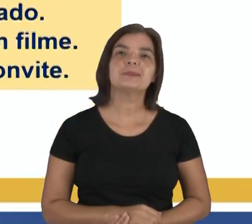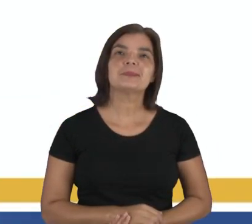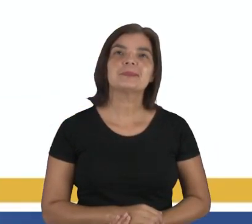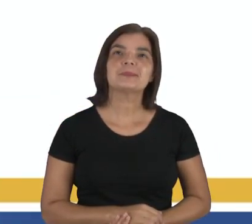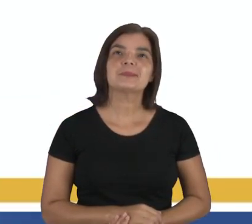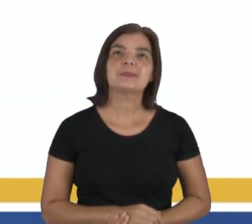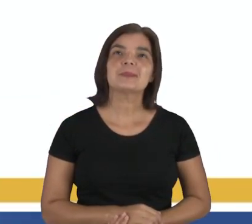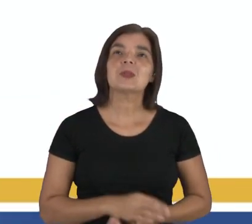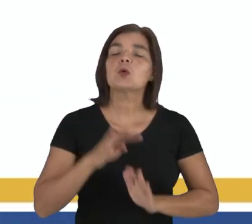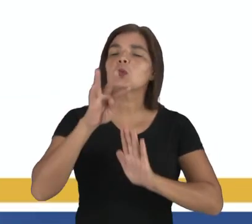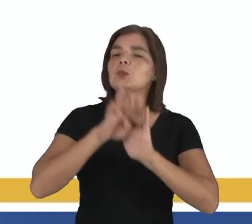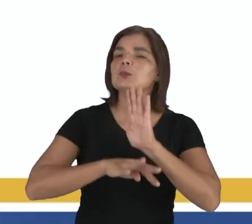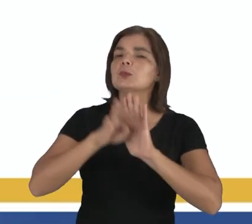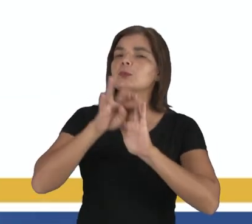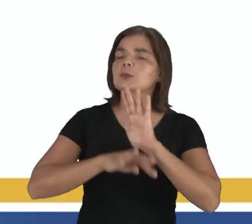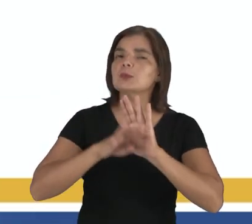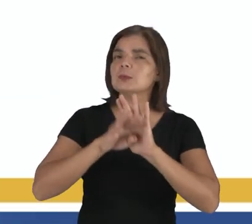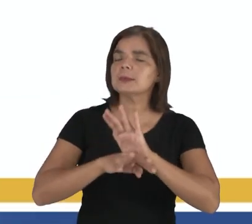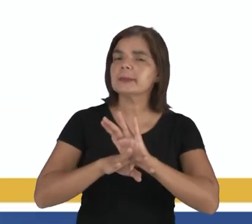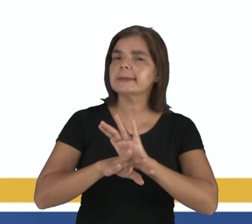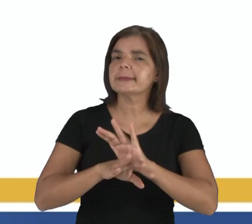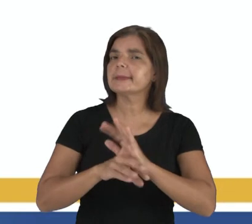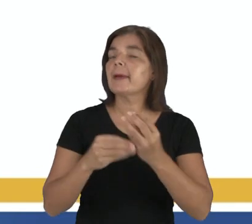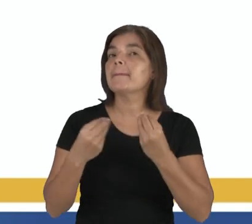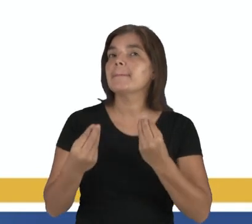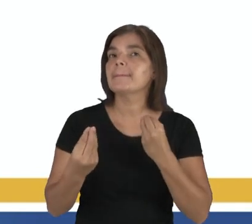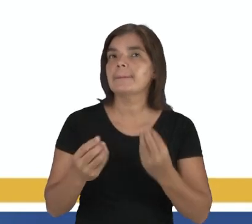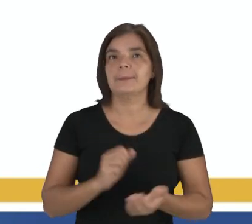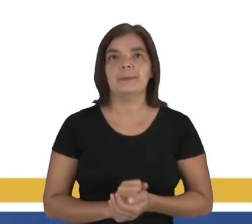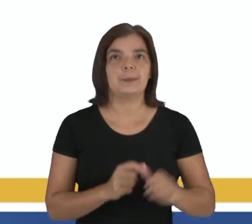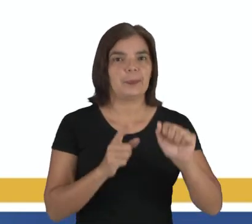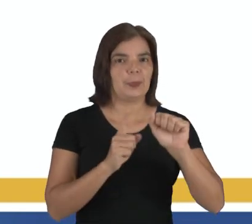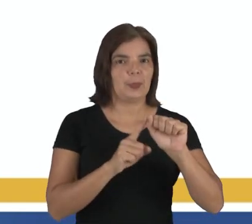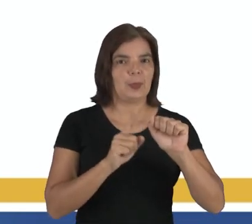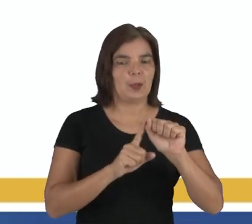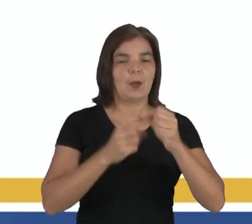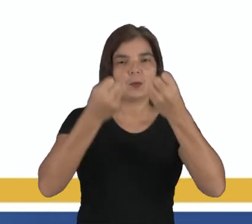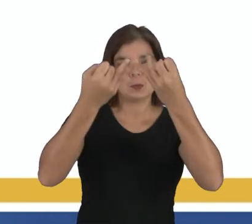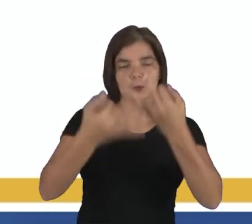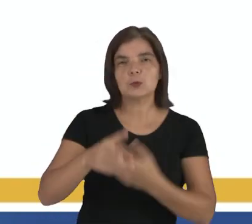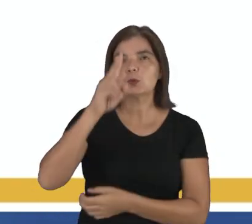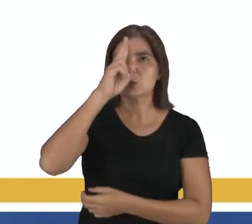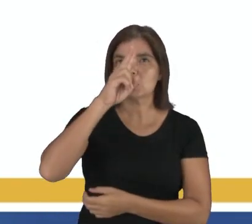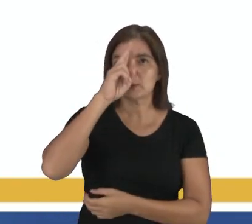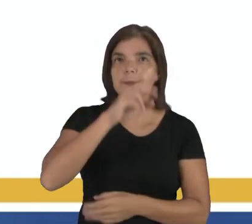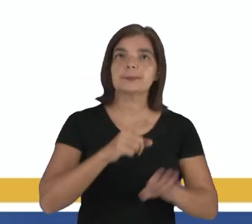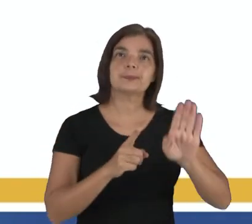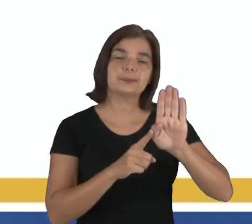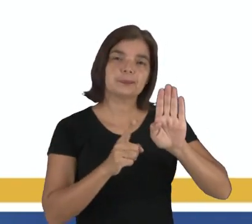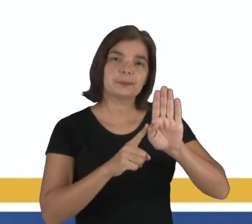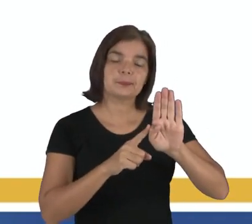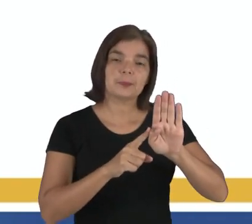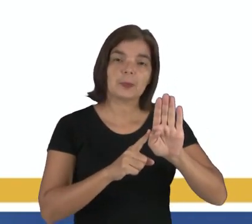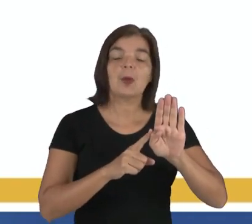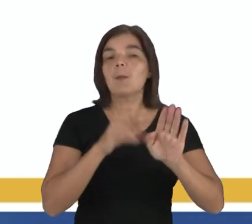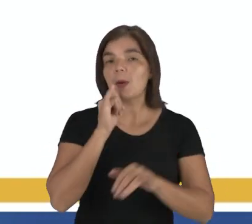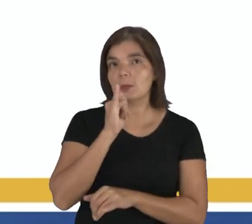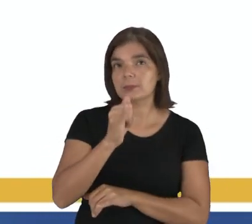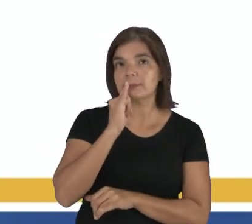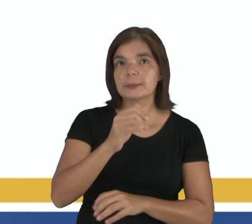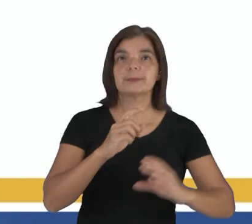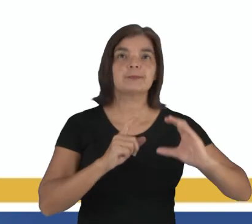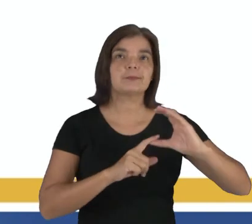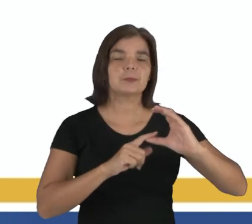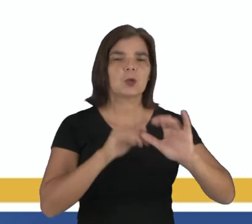episódio. A questão. Esse texto, ele serve para quê? Para contar uma história? Para dar um